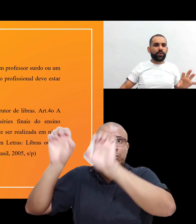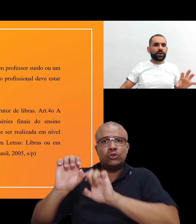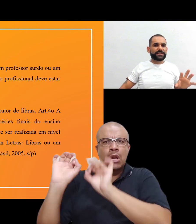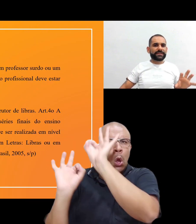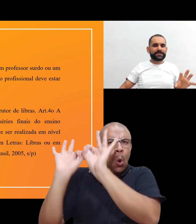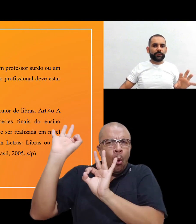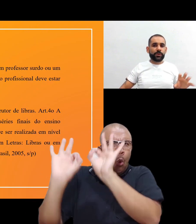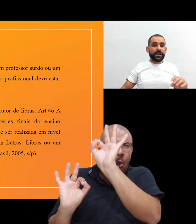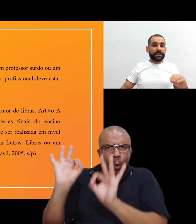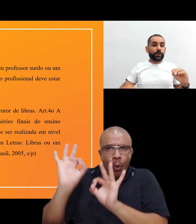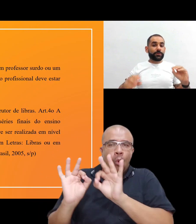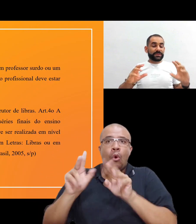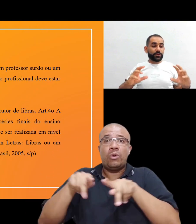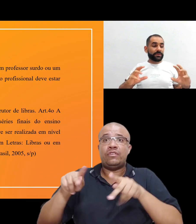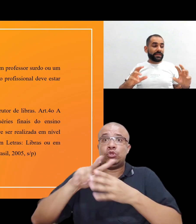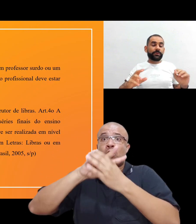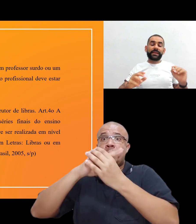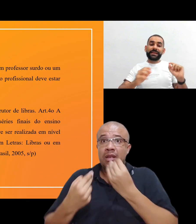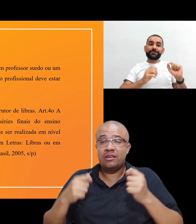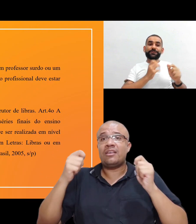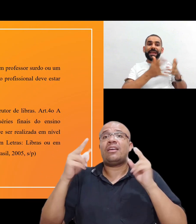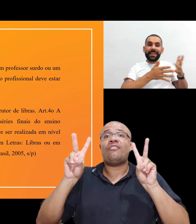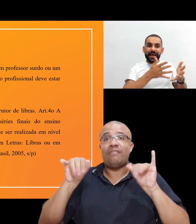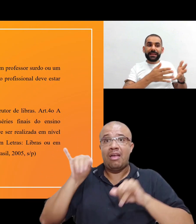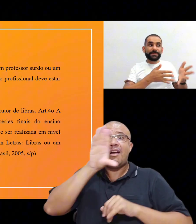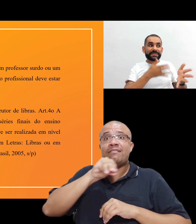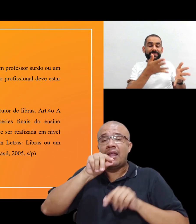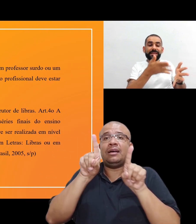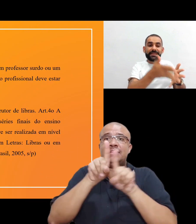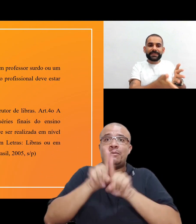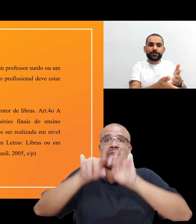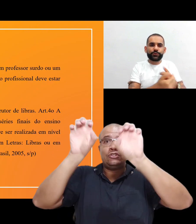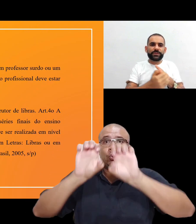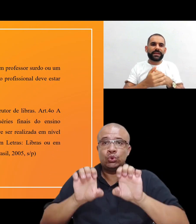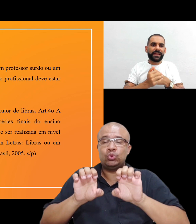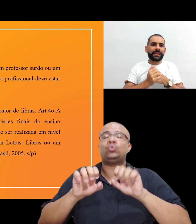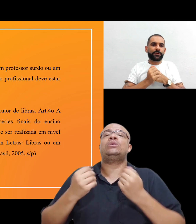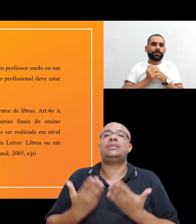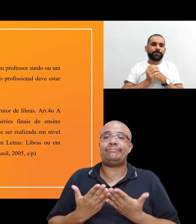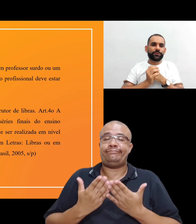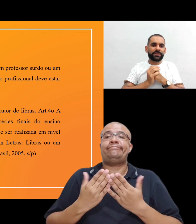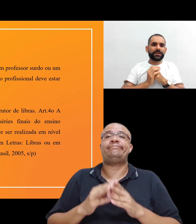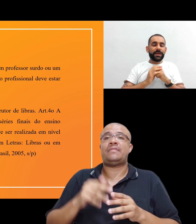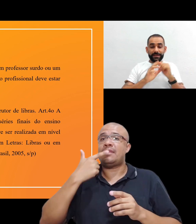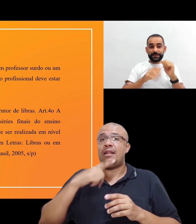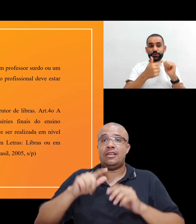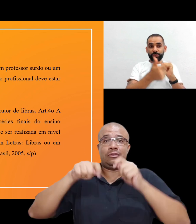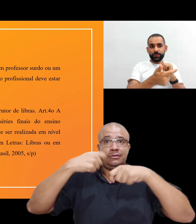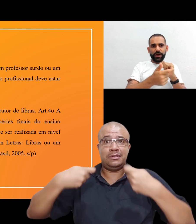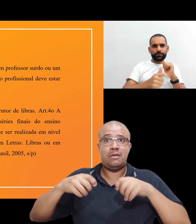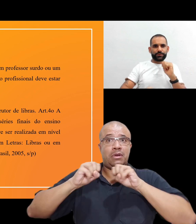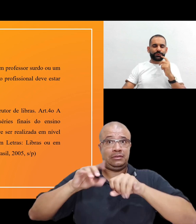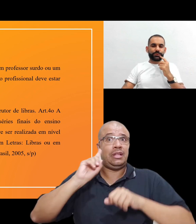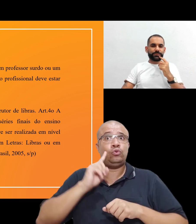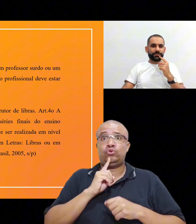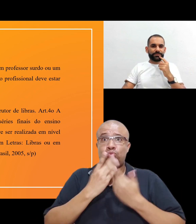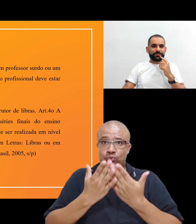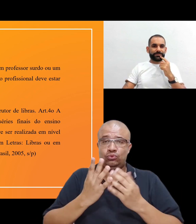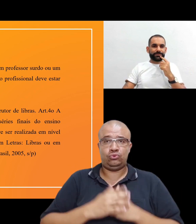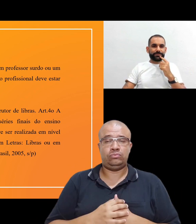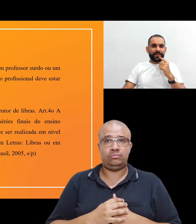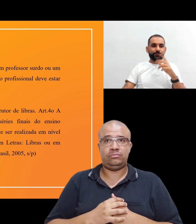tem uma organização. Então, o professor bilíngue, além de falar, ele precisa entender a estrutura daquela língua para poder instruir o aluno